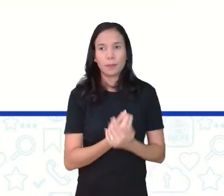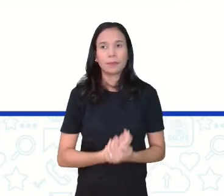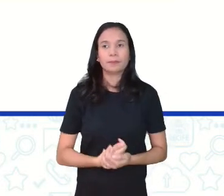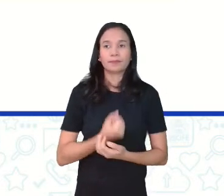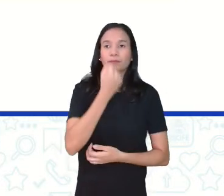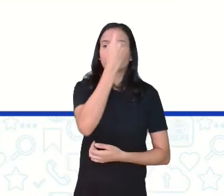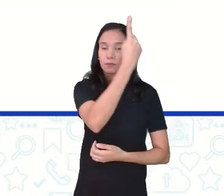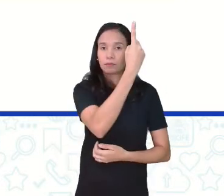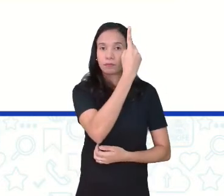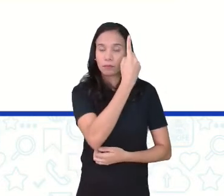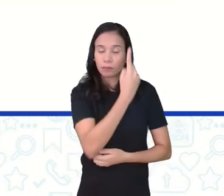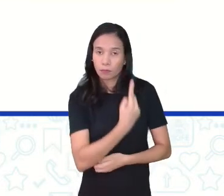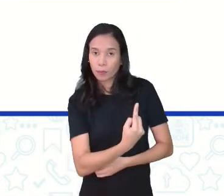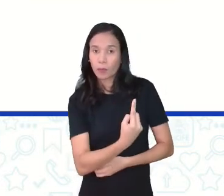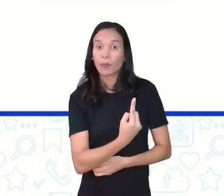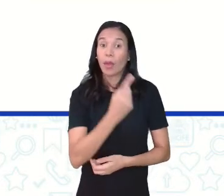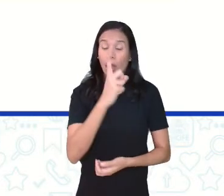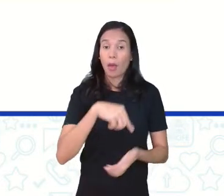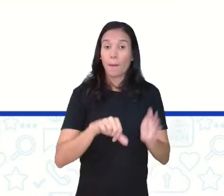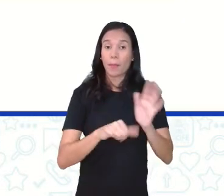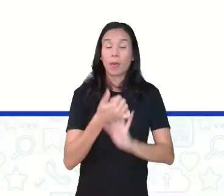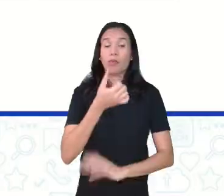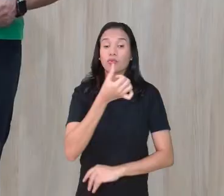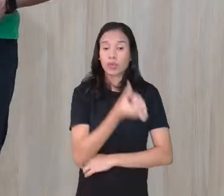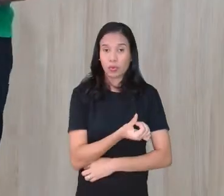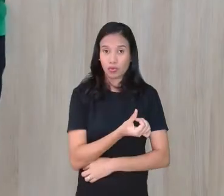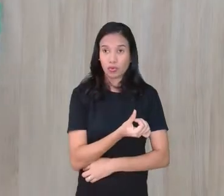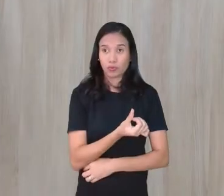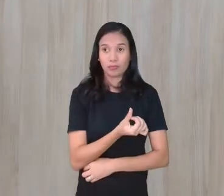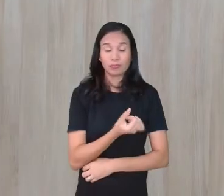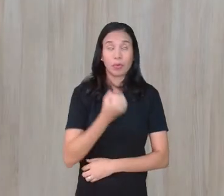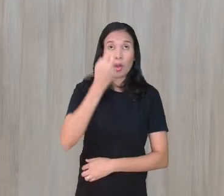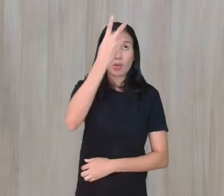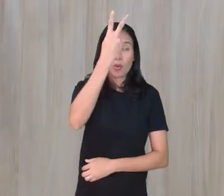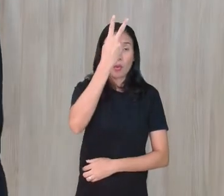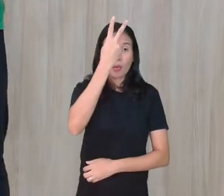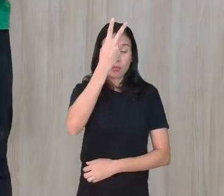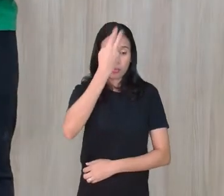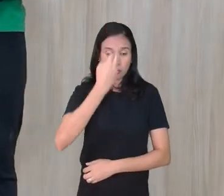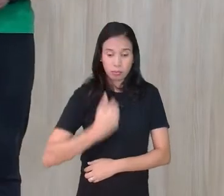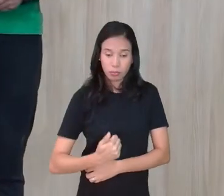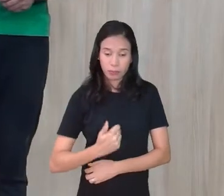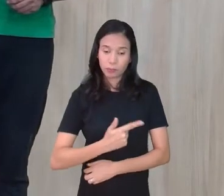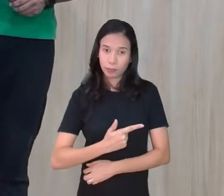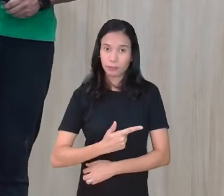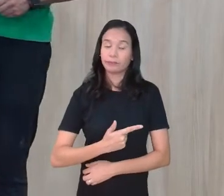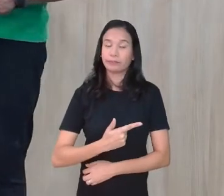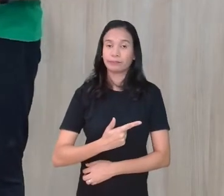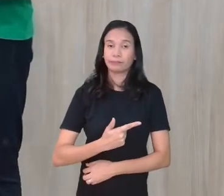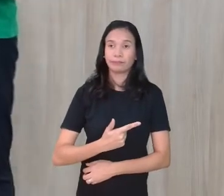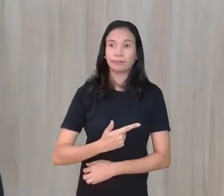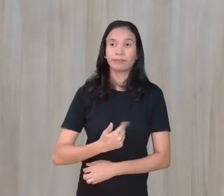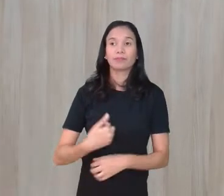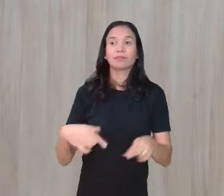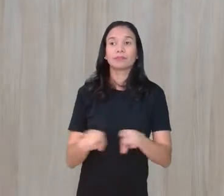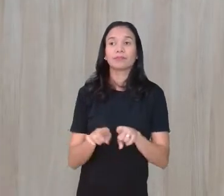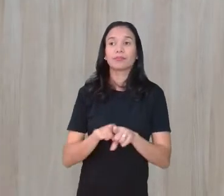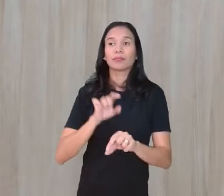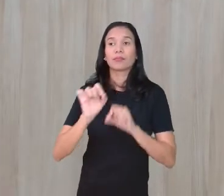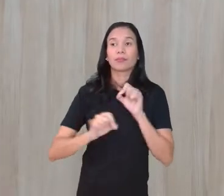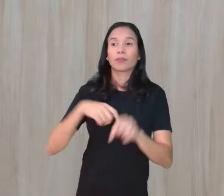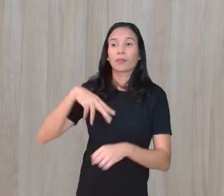1 passou a ser o número 6, o 2 passou a ser o número 12, eu tenho aqui